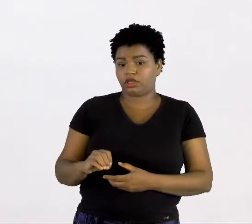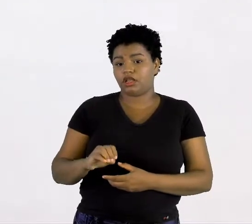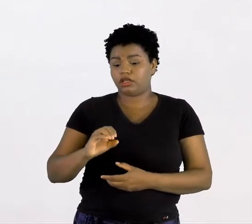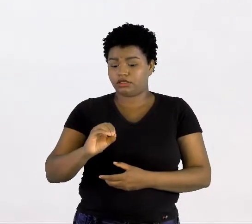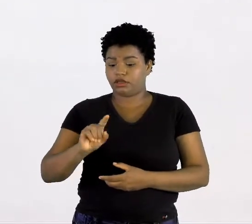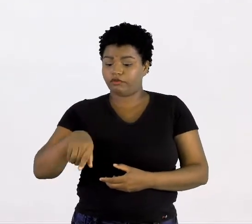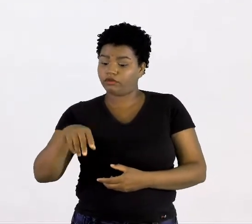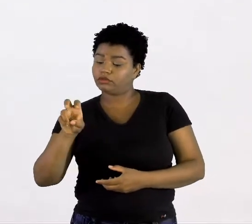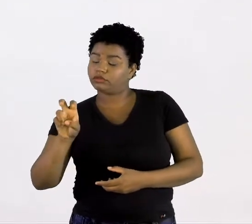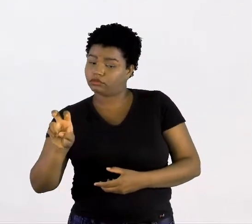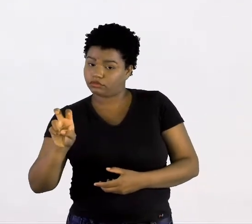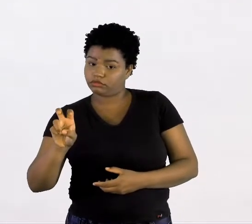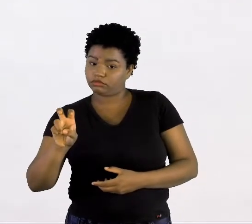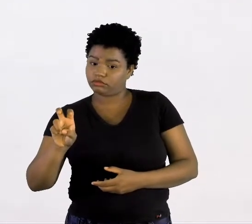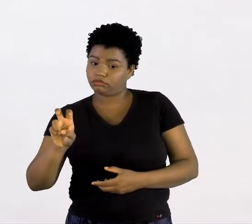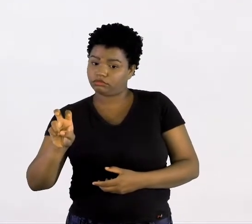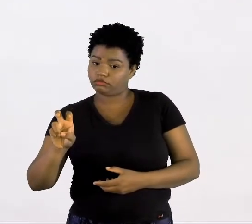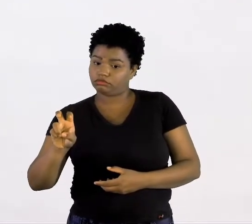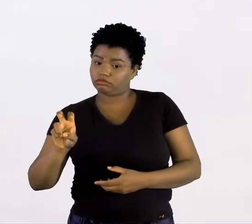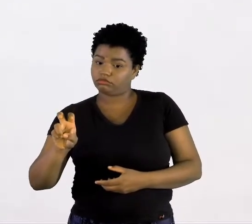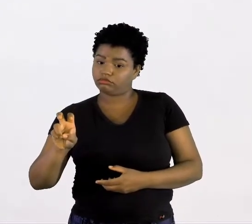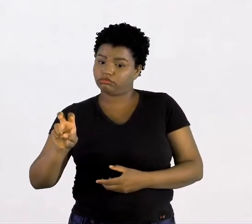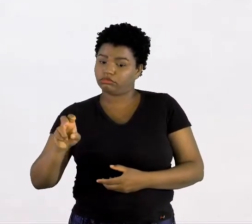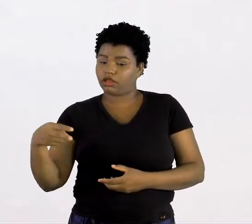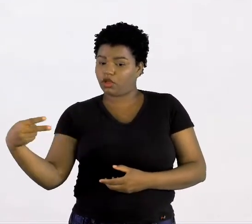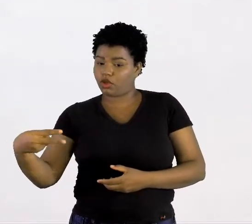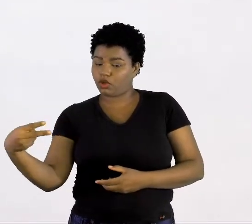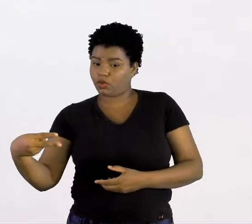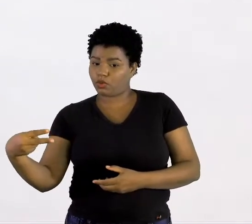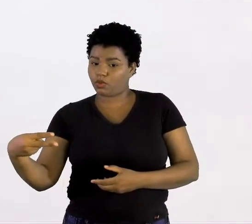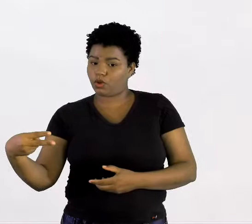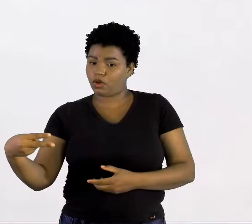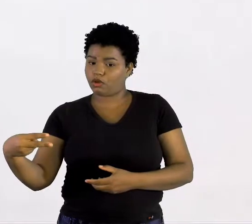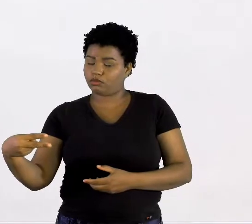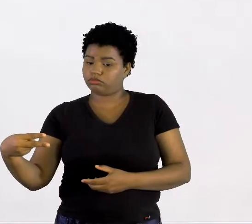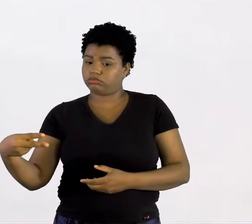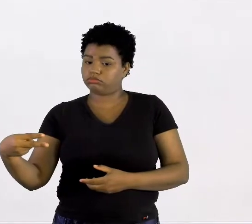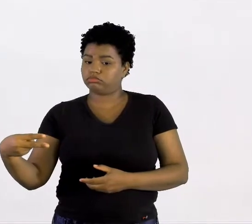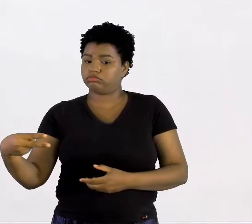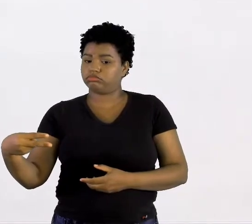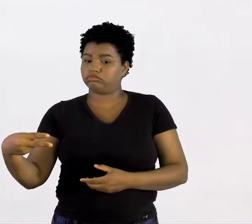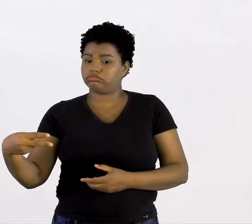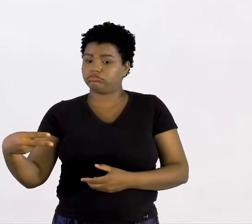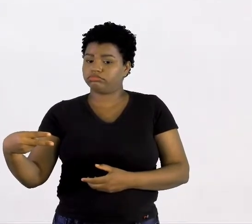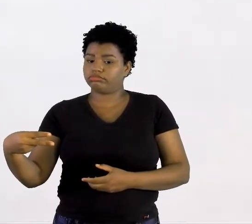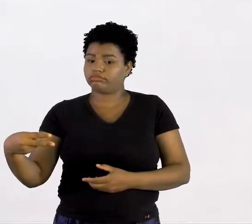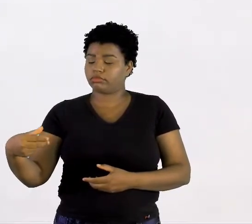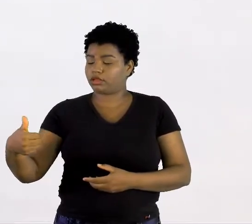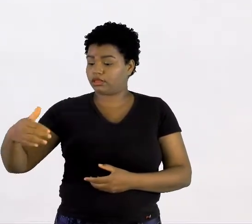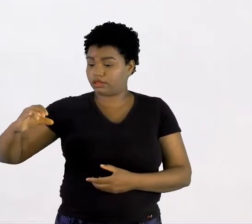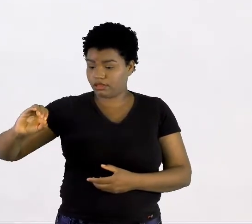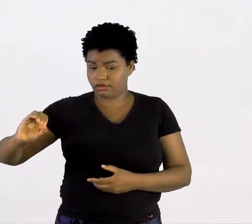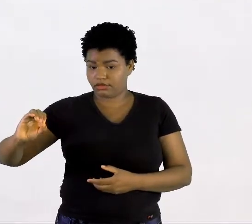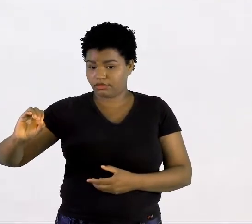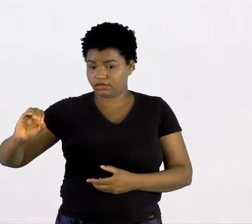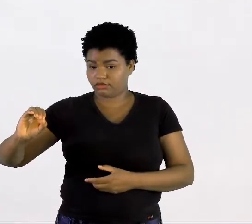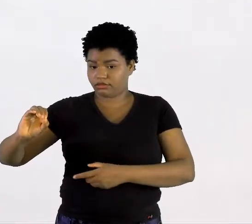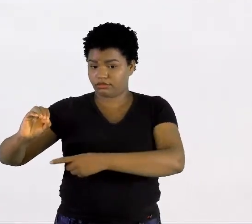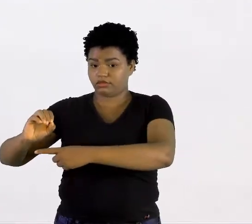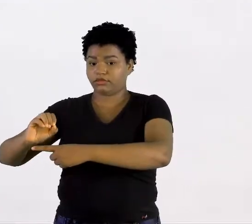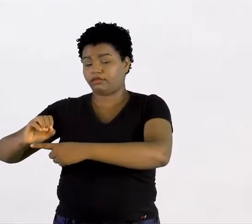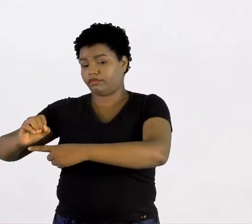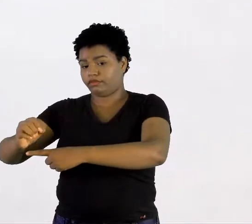décimos, seno de 30 é igual ao cateto oposto, que nesse exemplo é o 10, sobre a